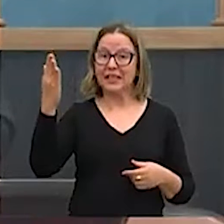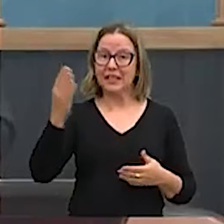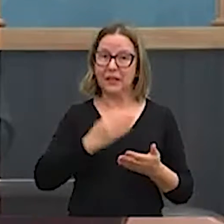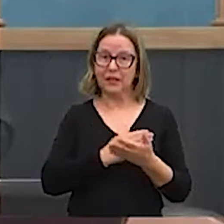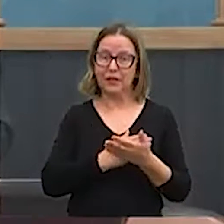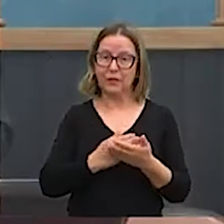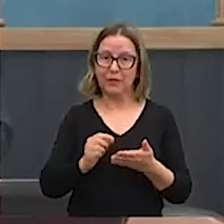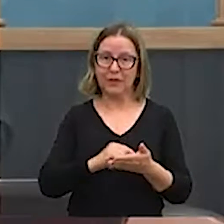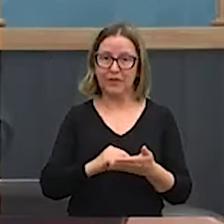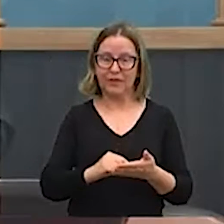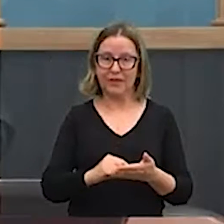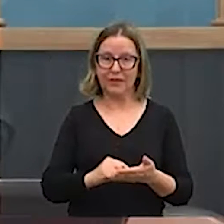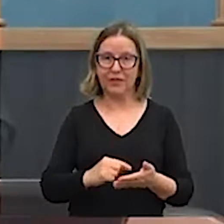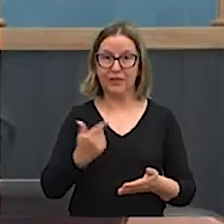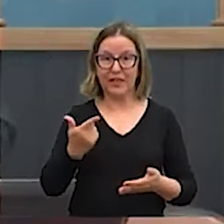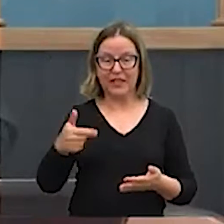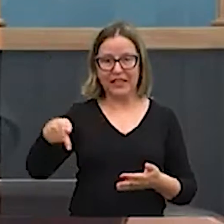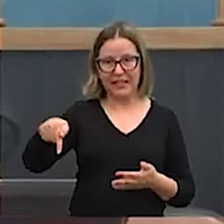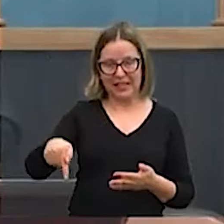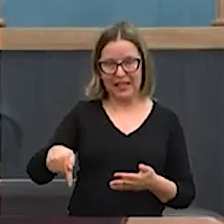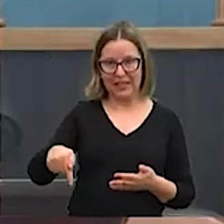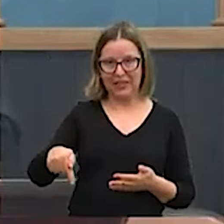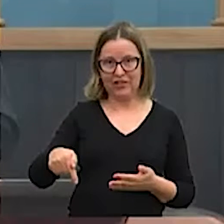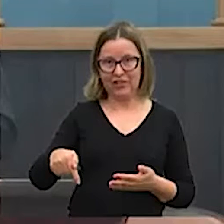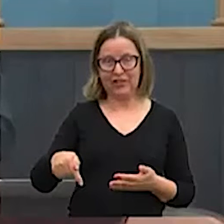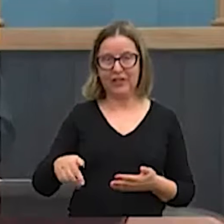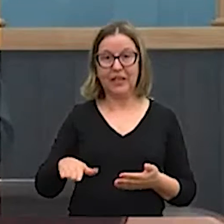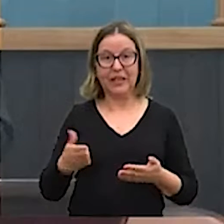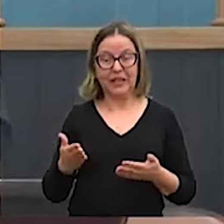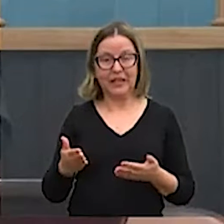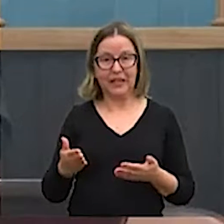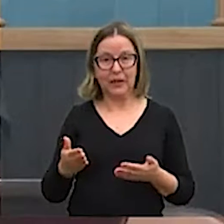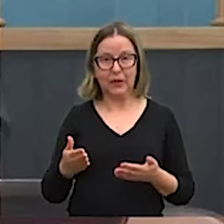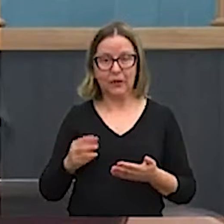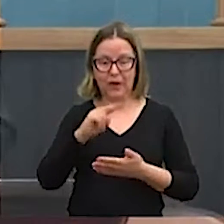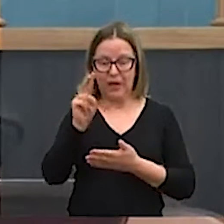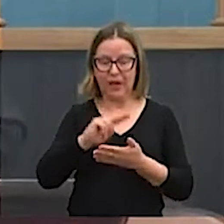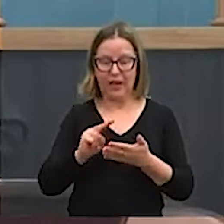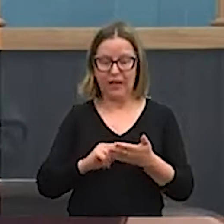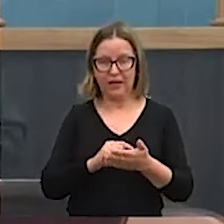verso 27. E nós vamos ler então do verso 27,